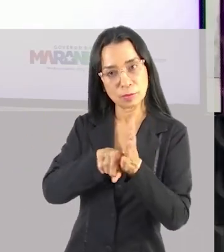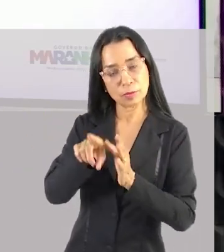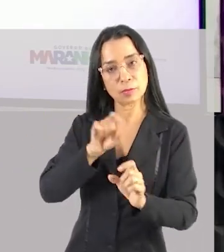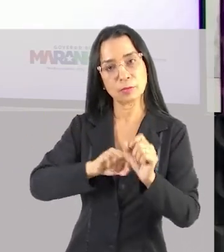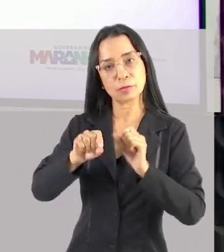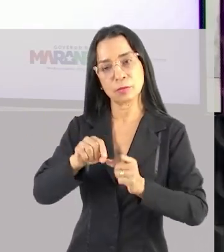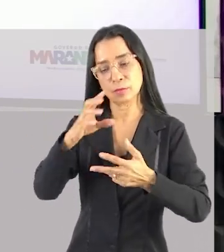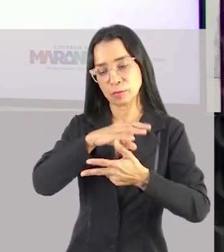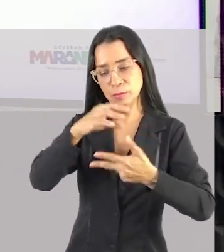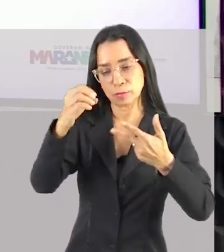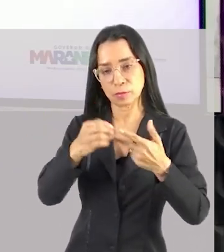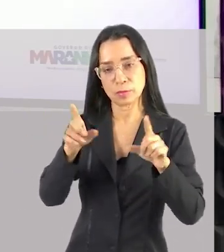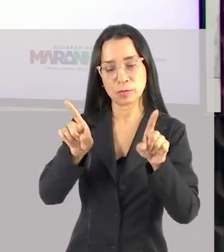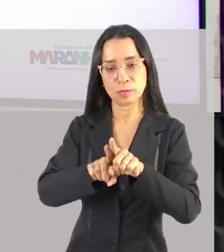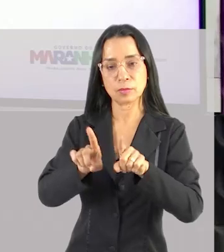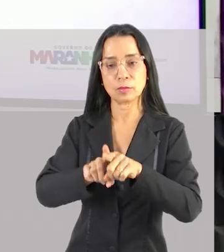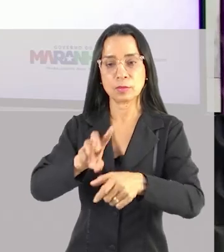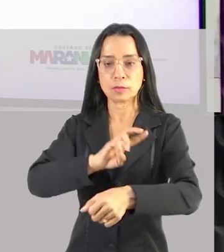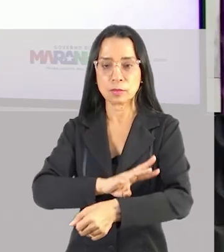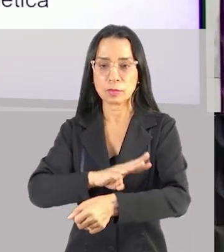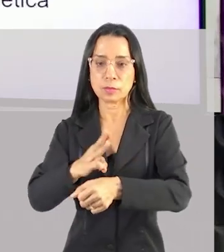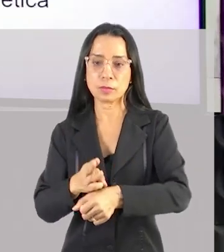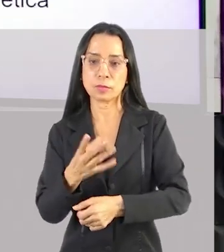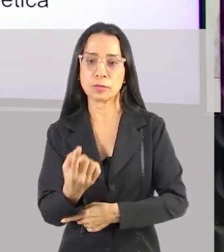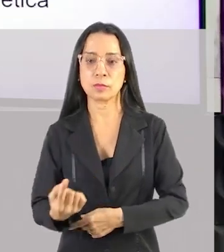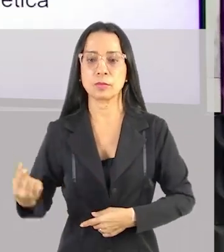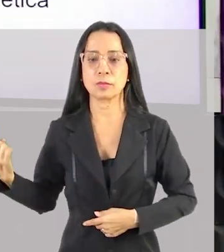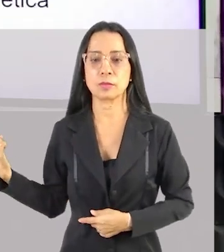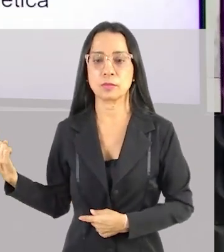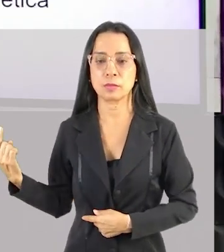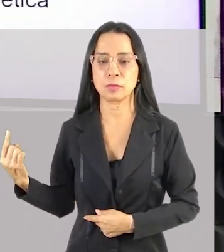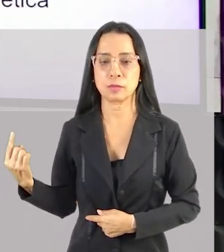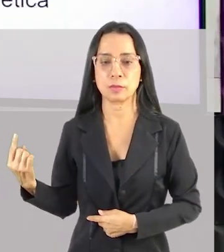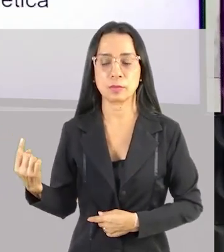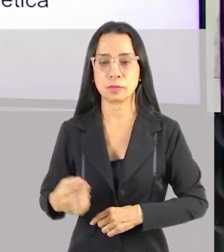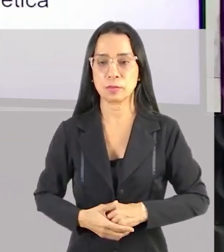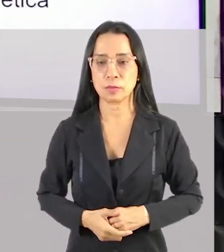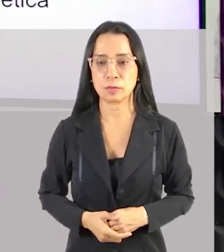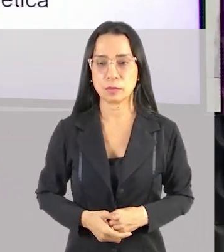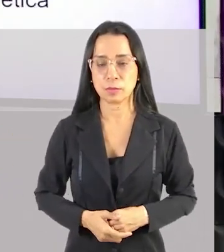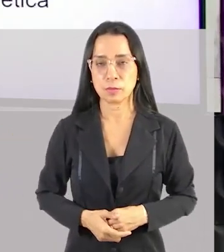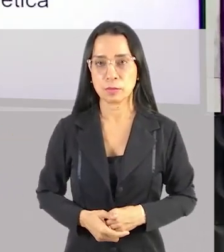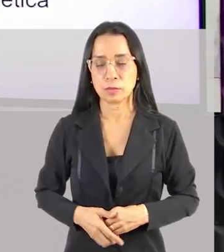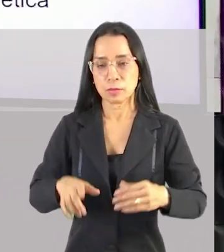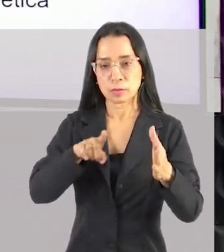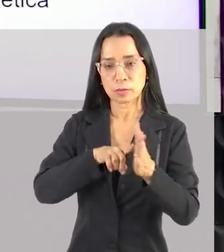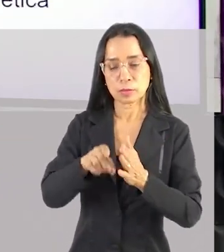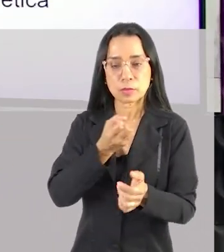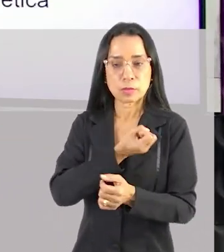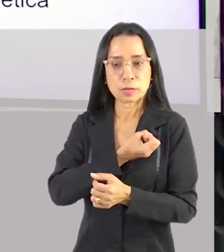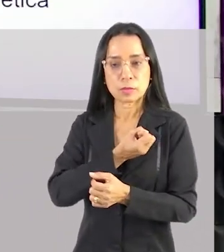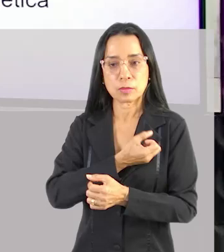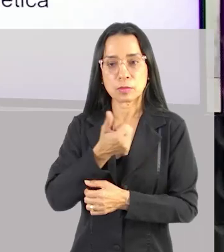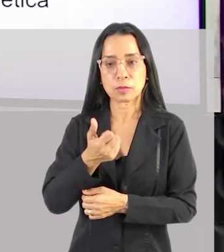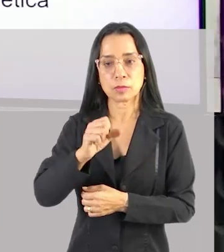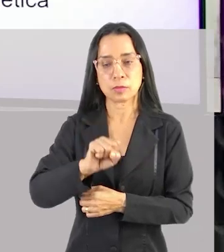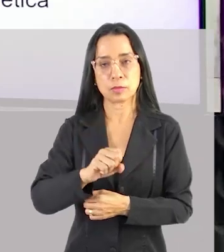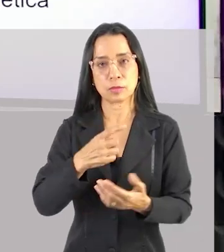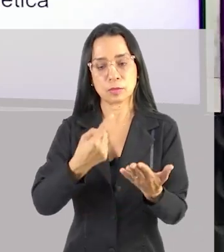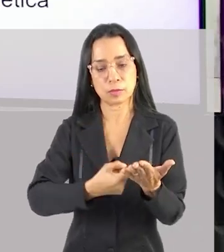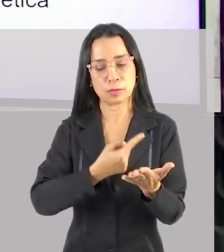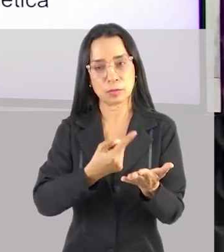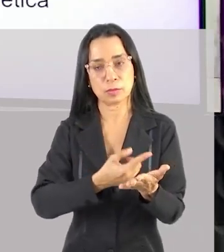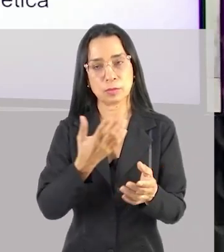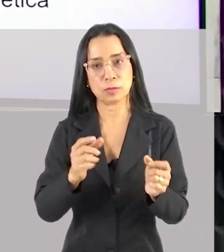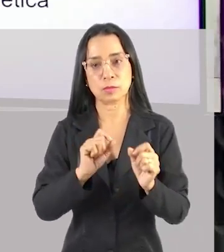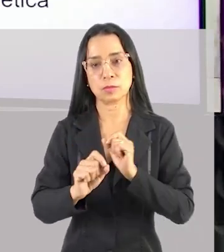do Enem e da UEMA. Vamos a mais uma questão de número 18 aqui do nosso material. É